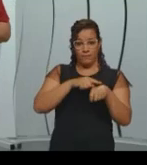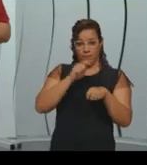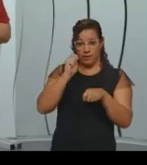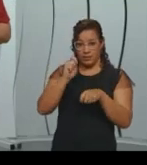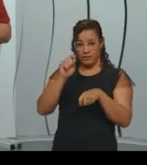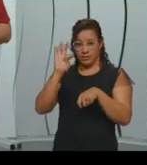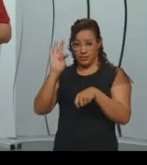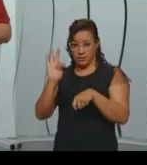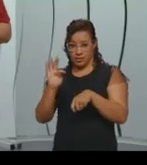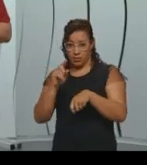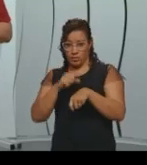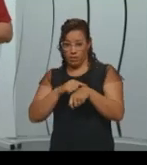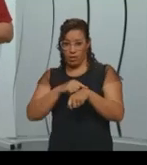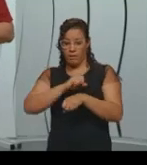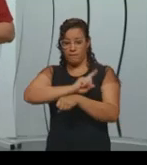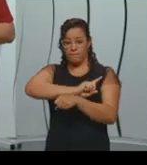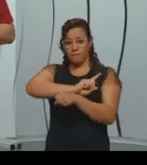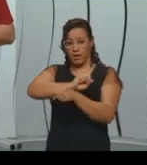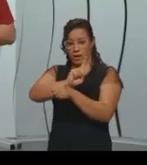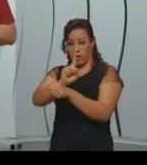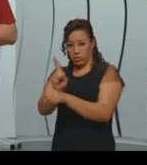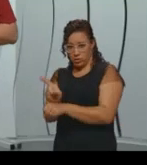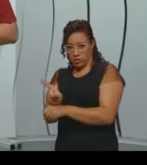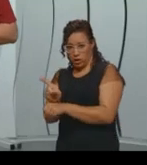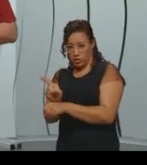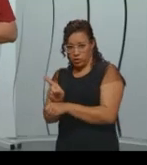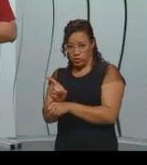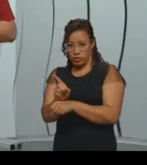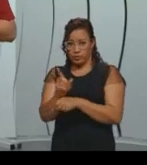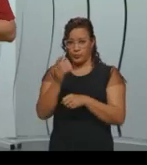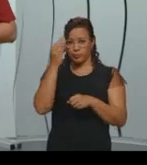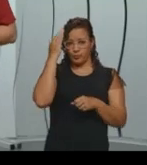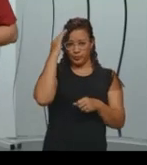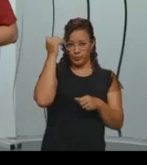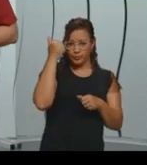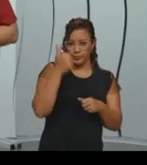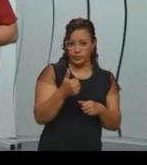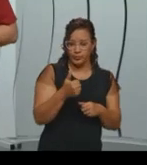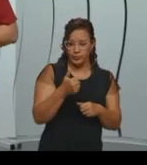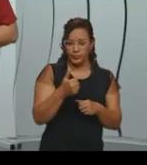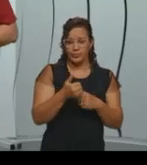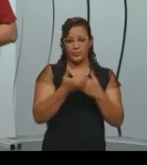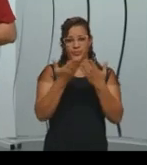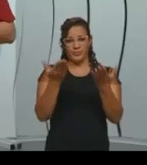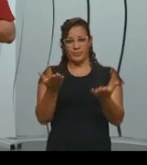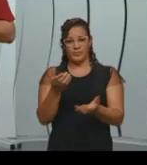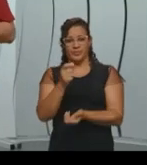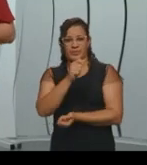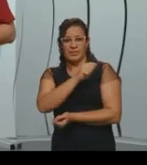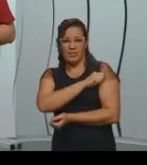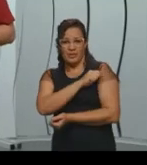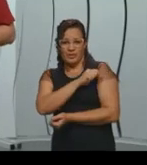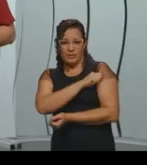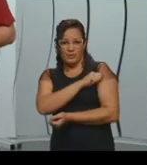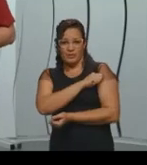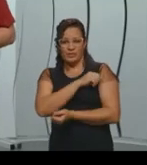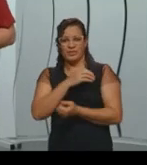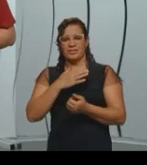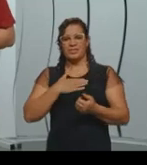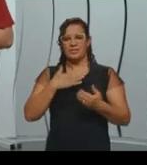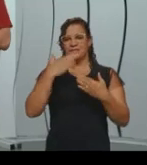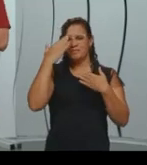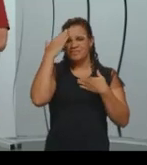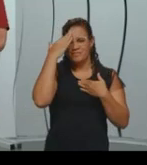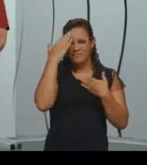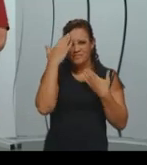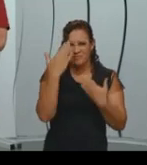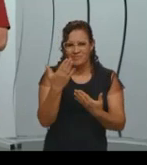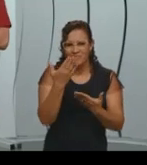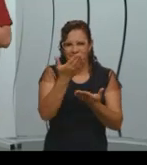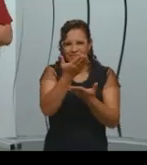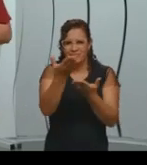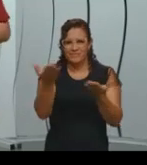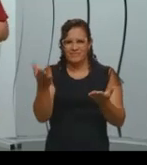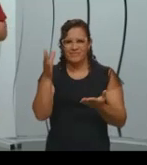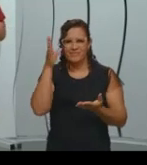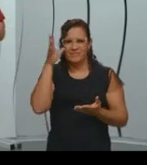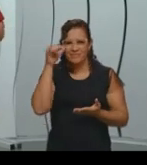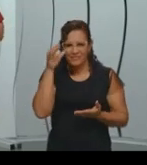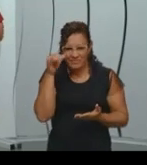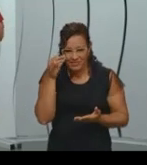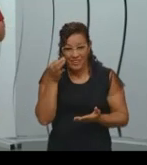de velocidade. Compreendido? Alunos e alunas, eu agradeço muito pela atenção de